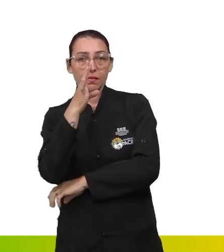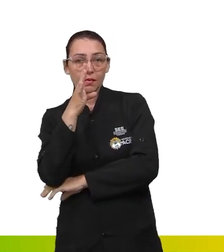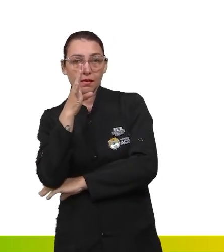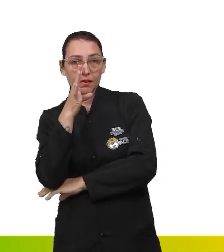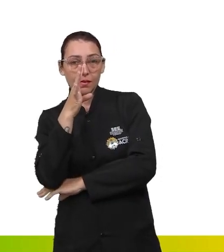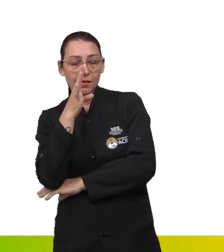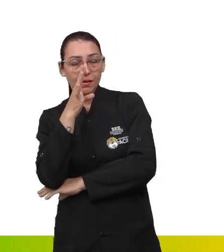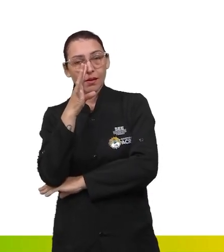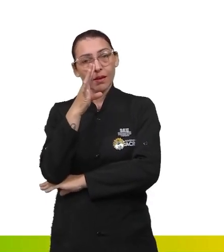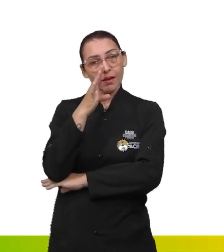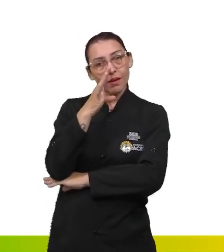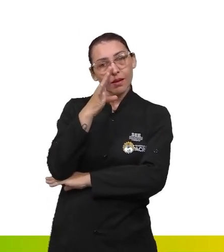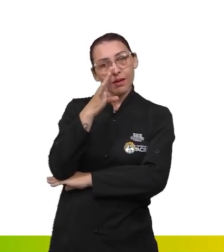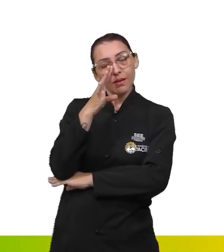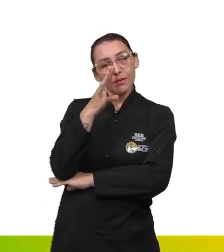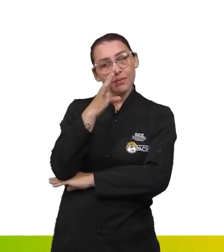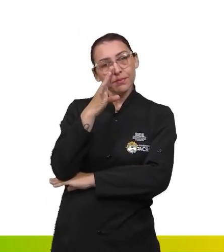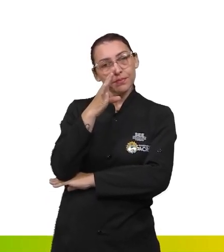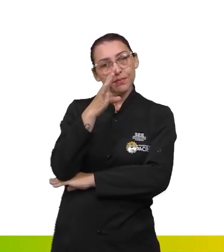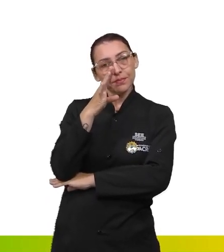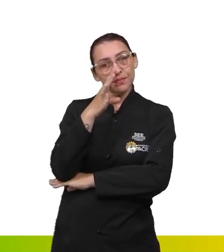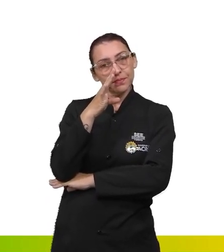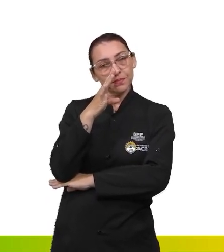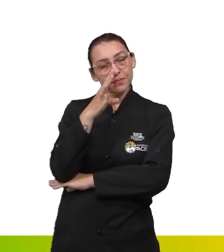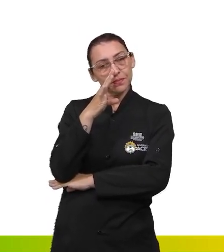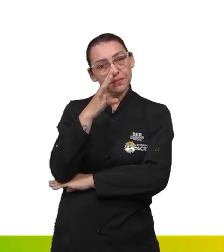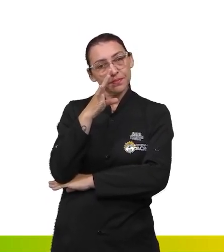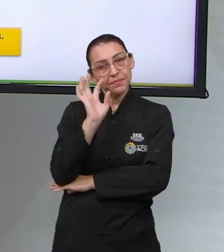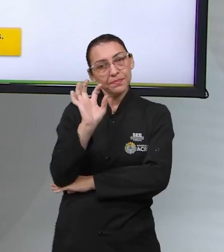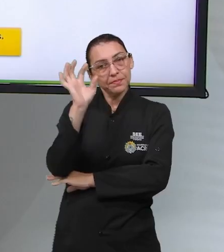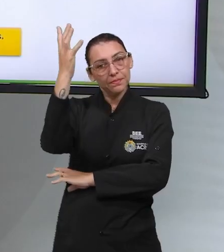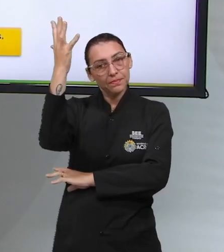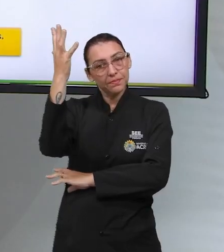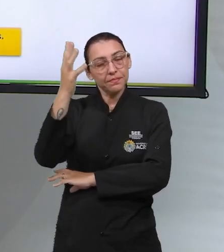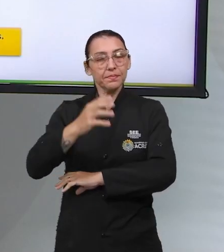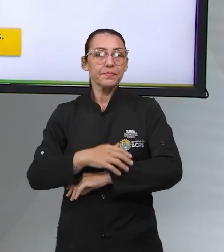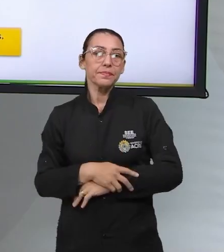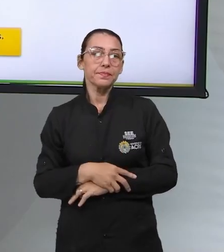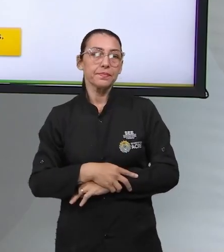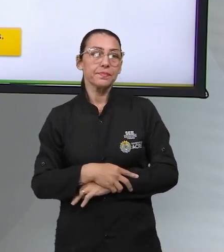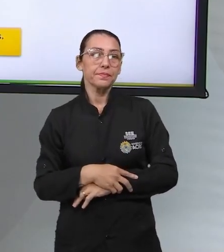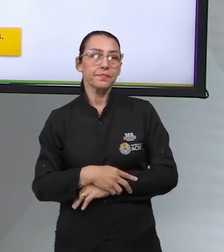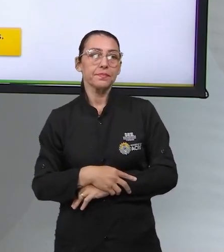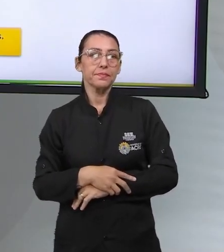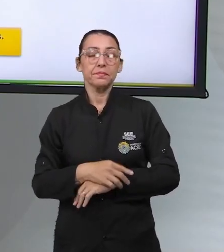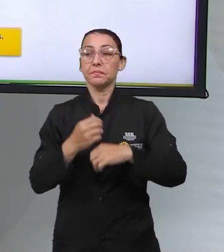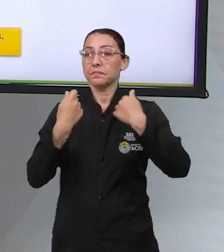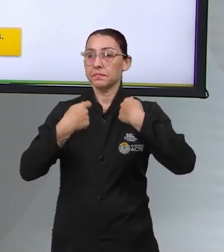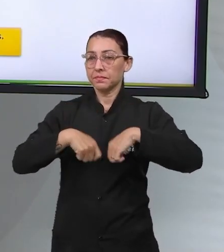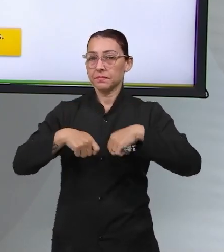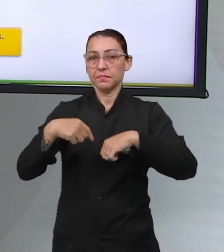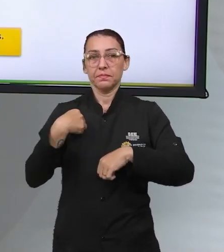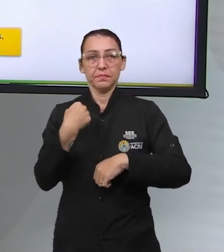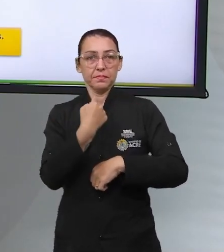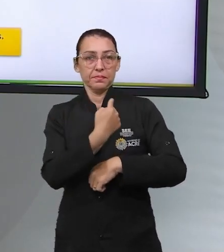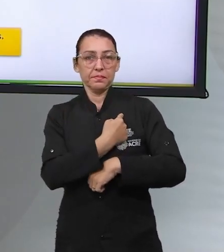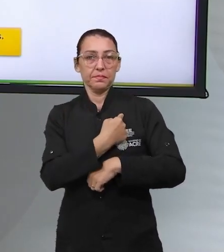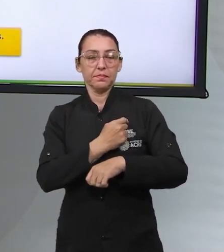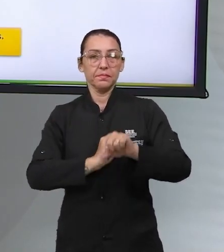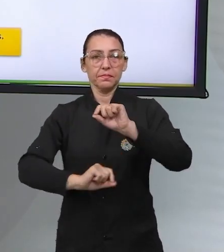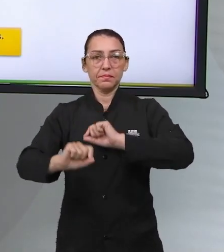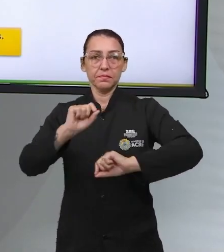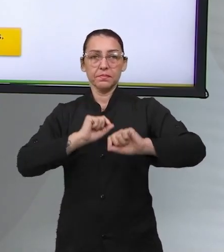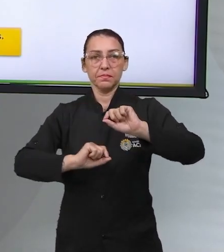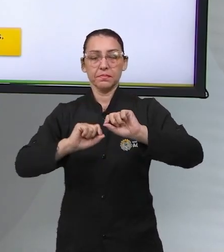Prestigiando, assistindo, digamos assim, esse tipo de apresentação. E aí nós precisamos levar em conta